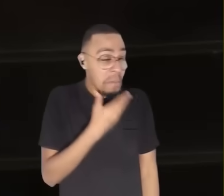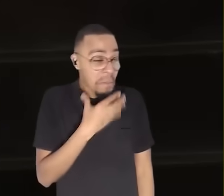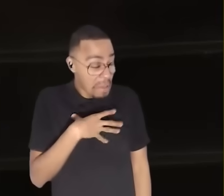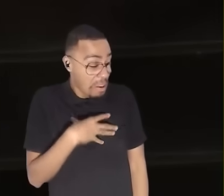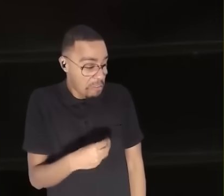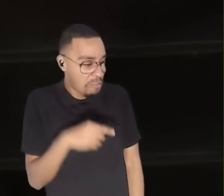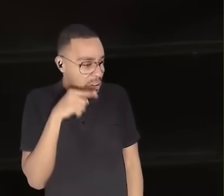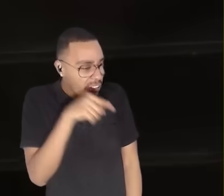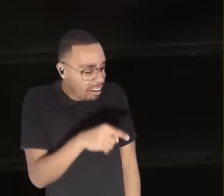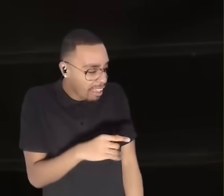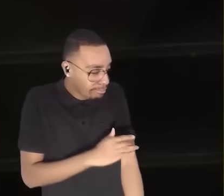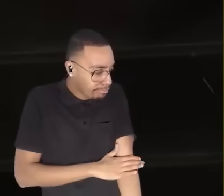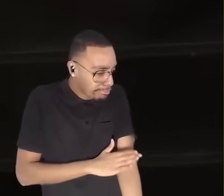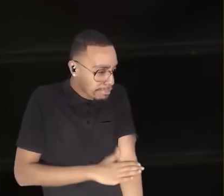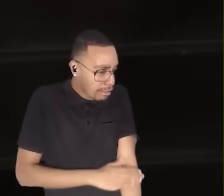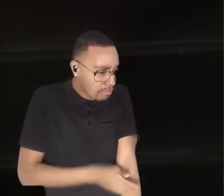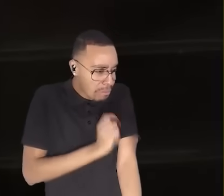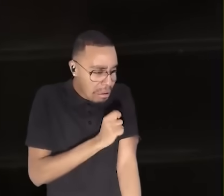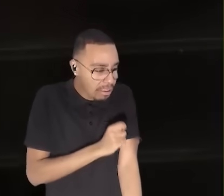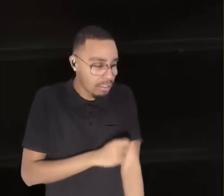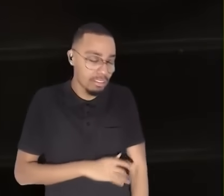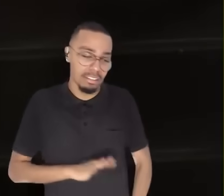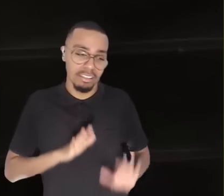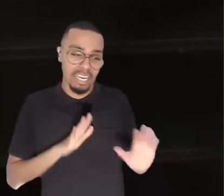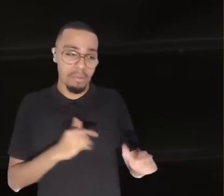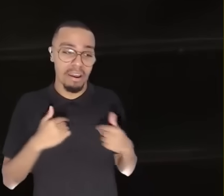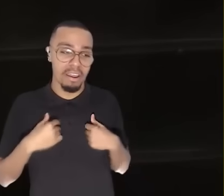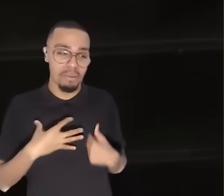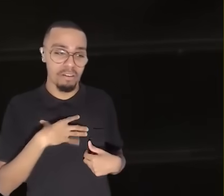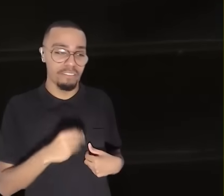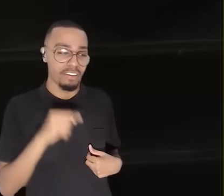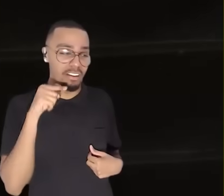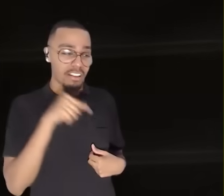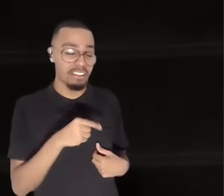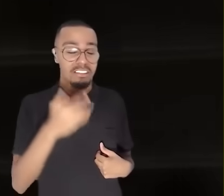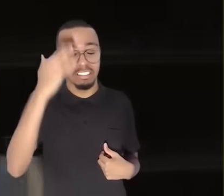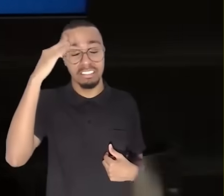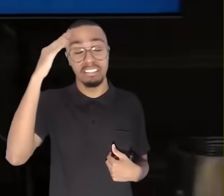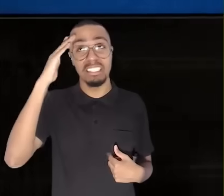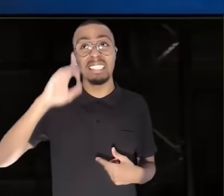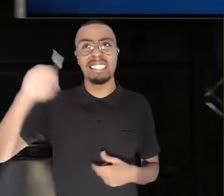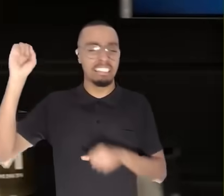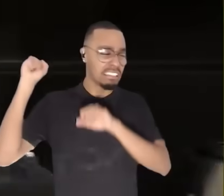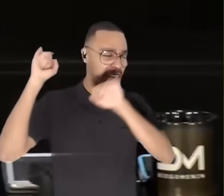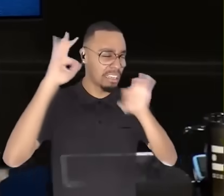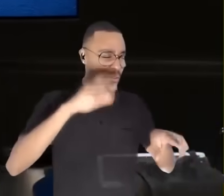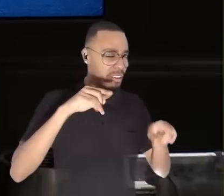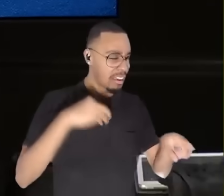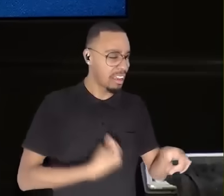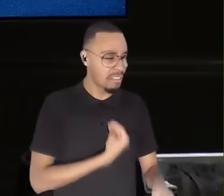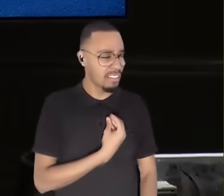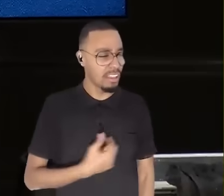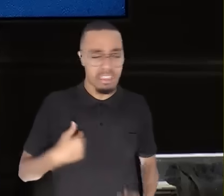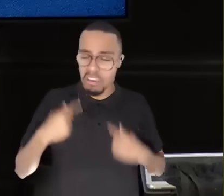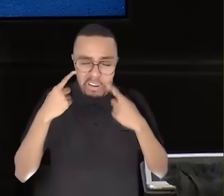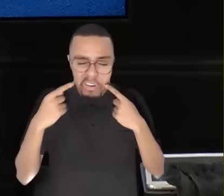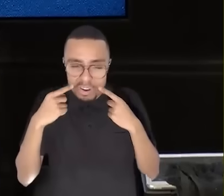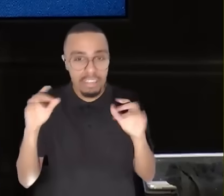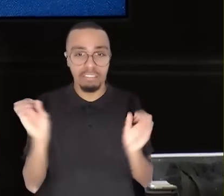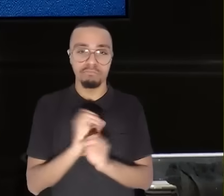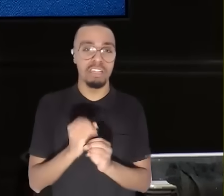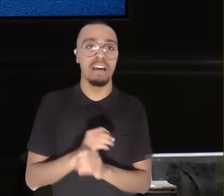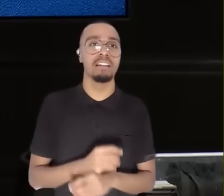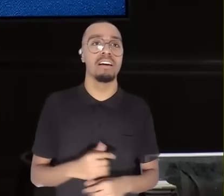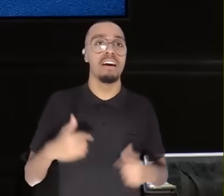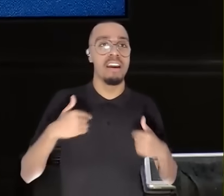tem uma bênção para esse meu filho. Ele não vai morrer nas drogas. E ao invés de chorar, eu vou levantar as minhas mãos. Eu vou plantar